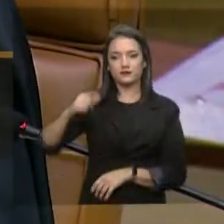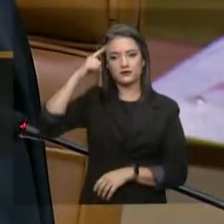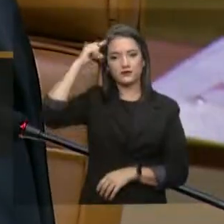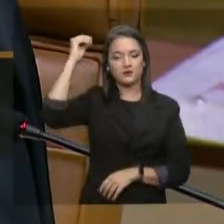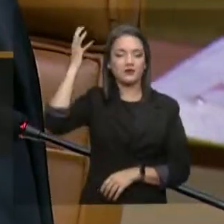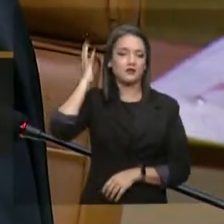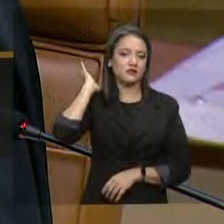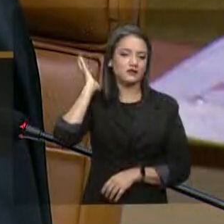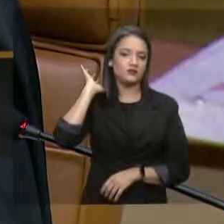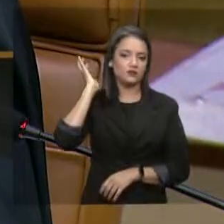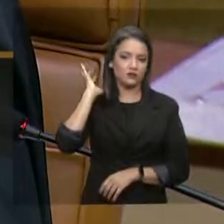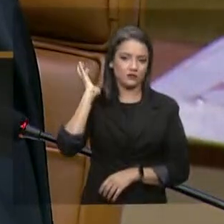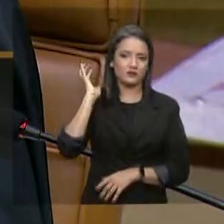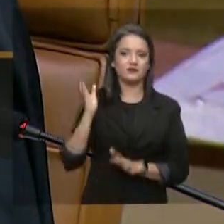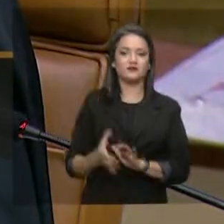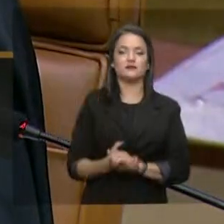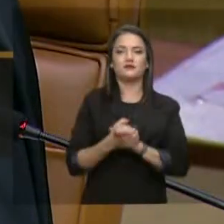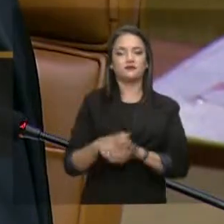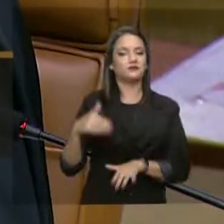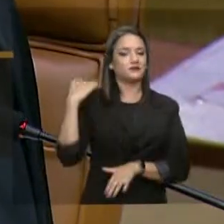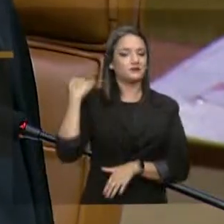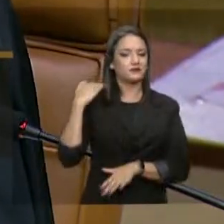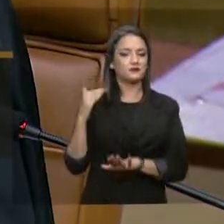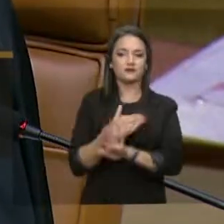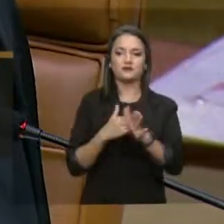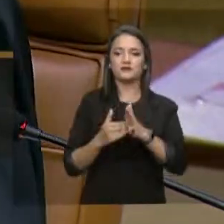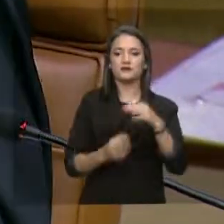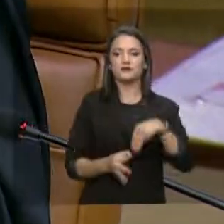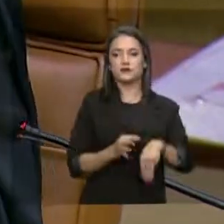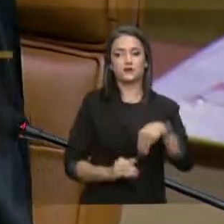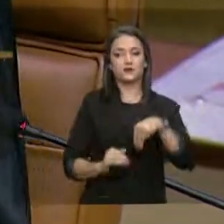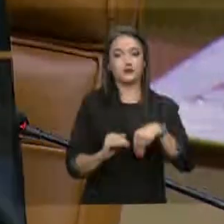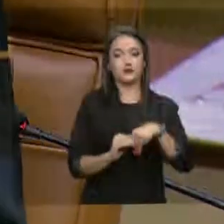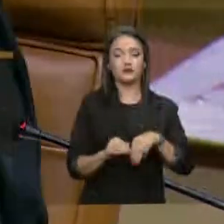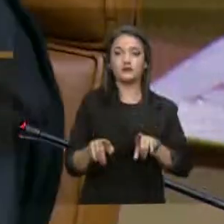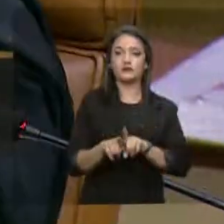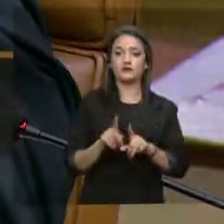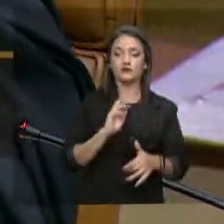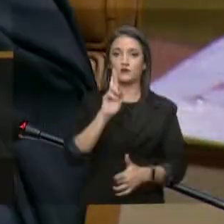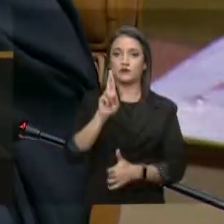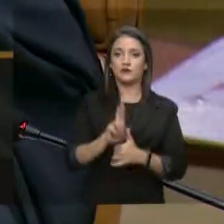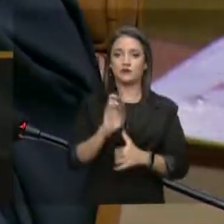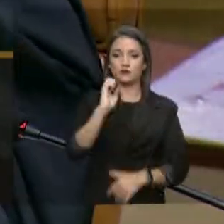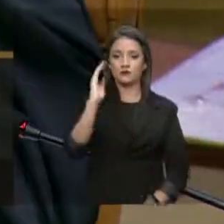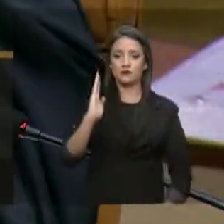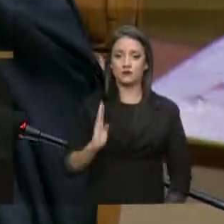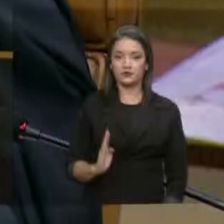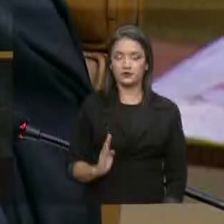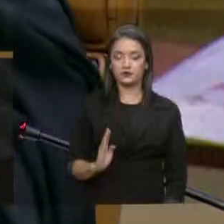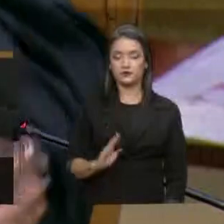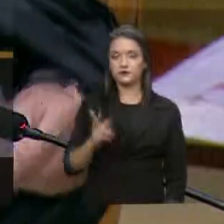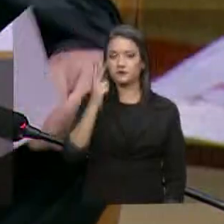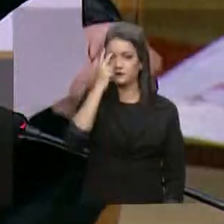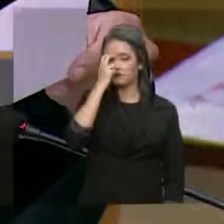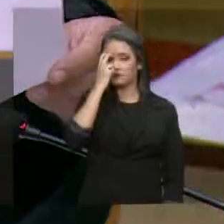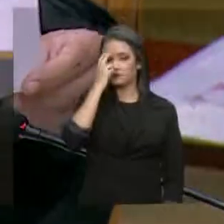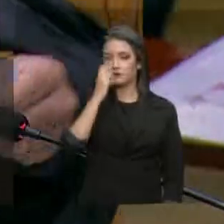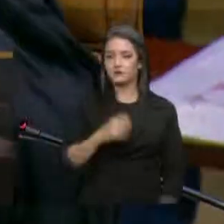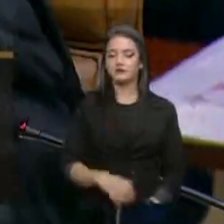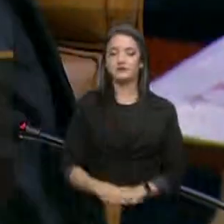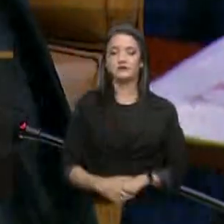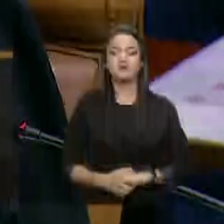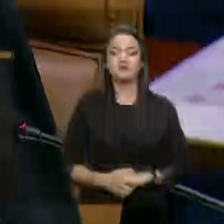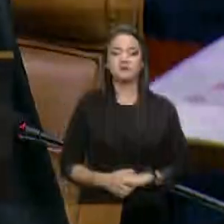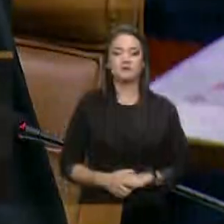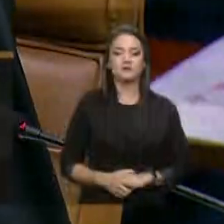ministra Carmen Lúcia, os eminentes ministros, procurador-geral da República, doutor Augusto Aras.